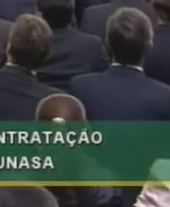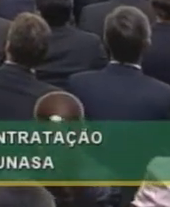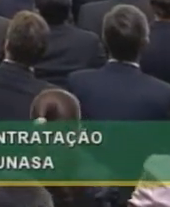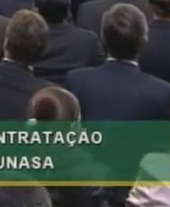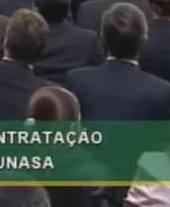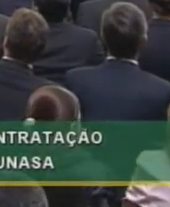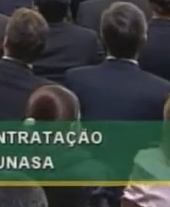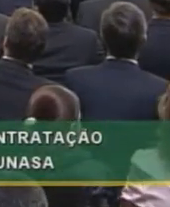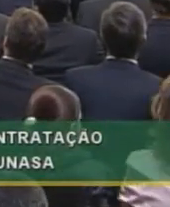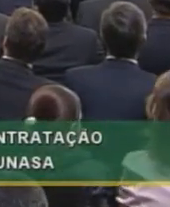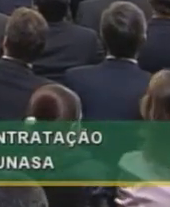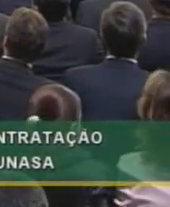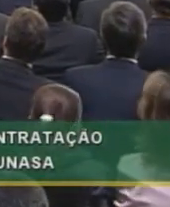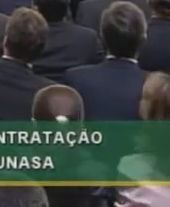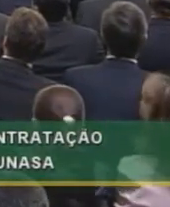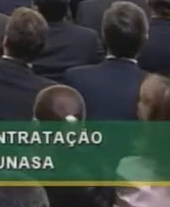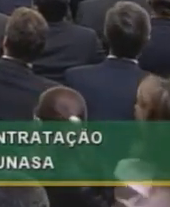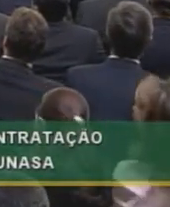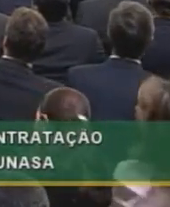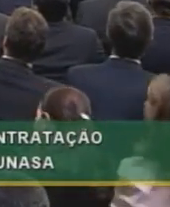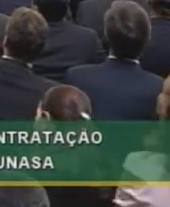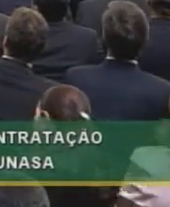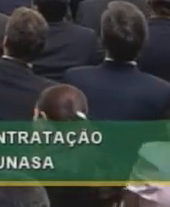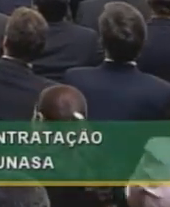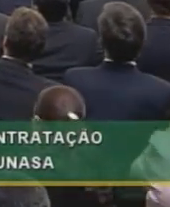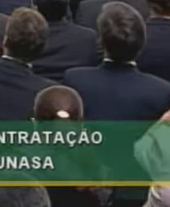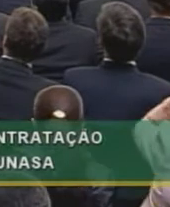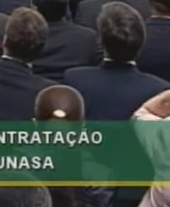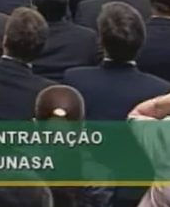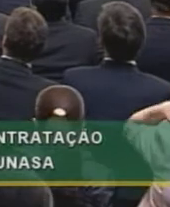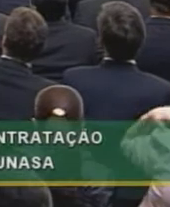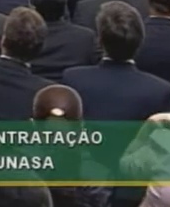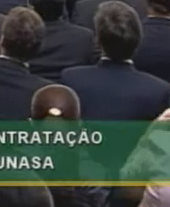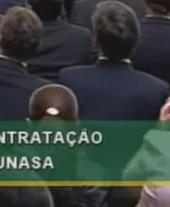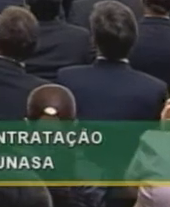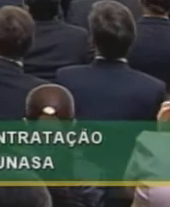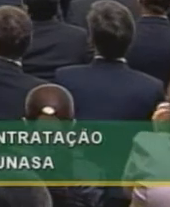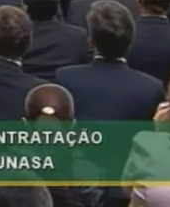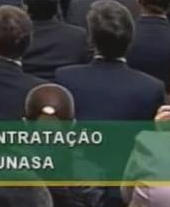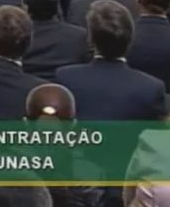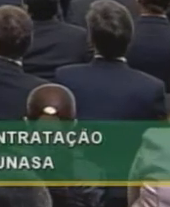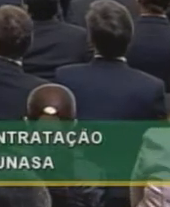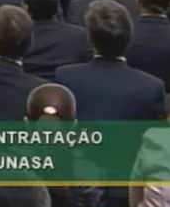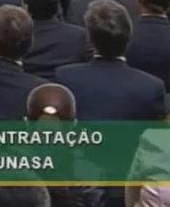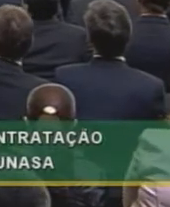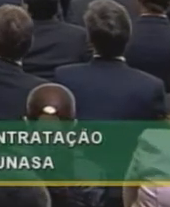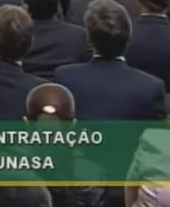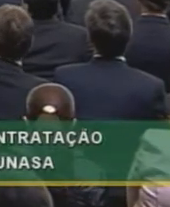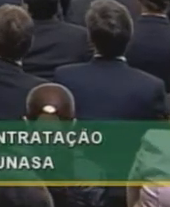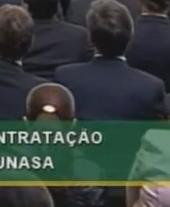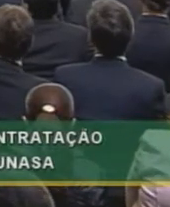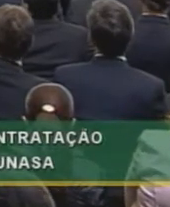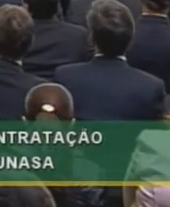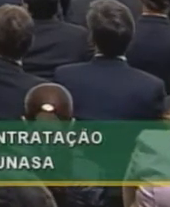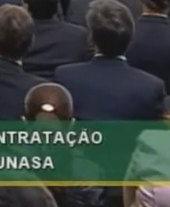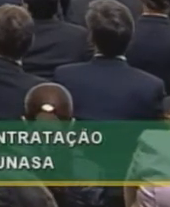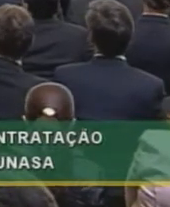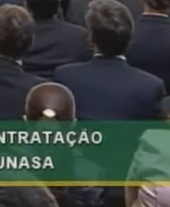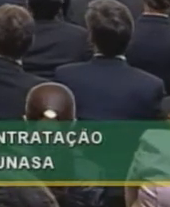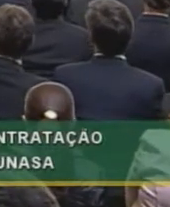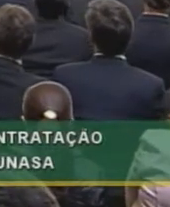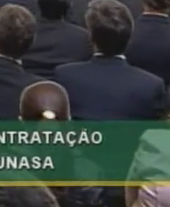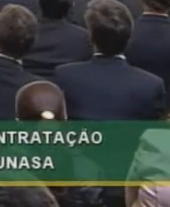as ministras de Estado aqui presentes, Gleice Hoffmann, da Casa Civil, Alexandre Padilha, da